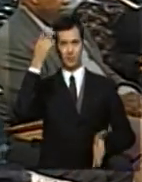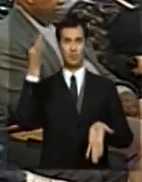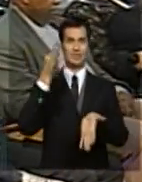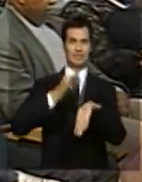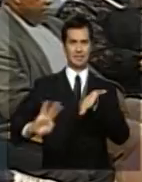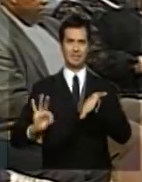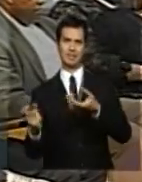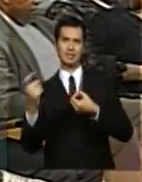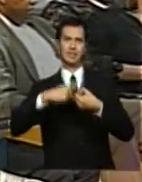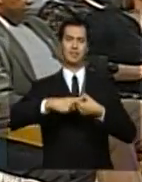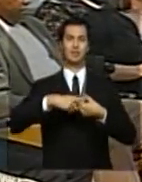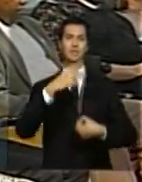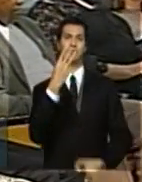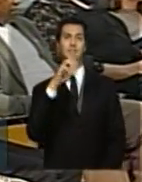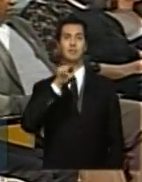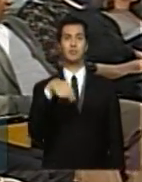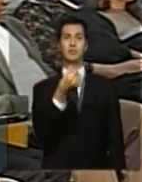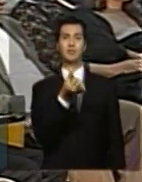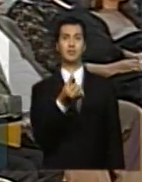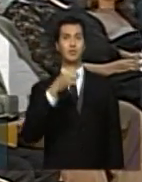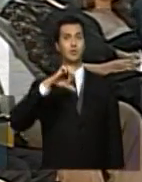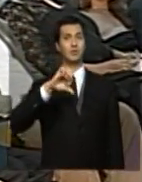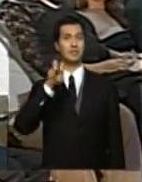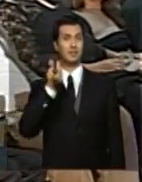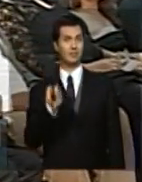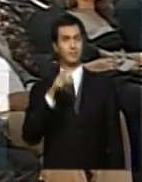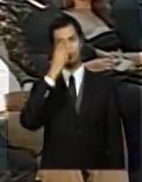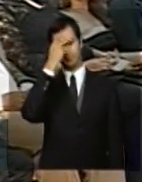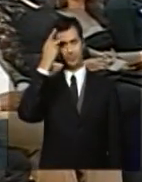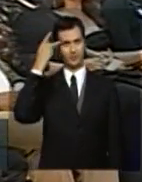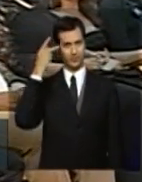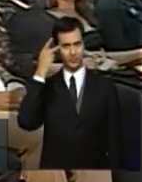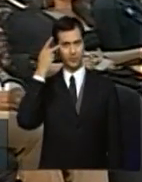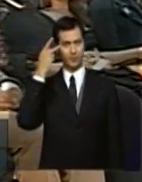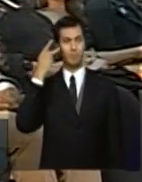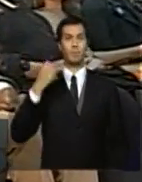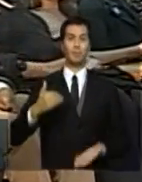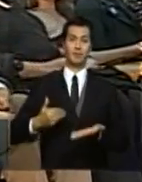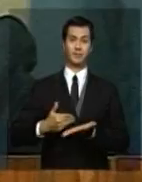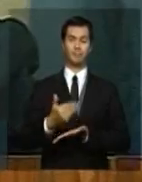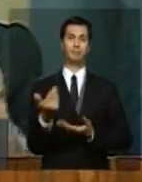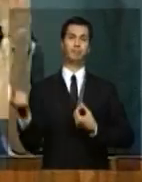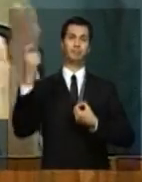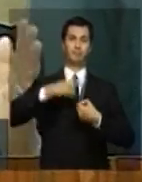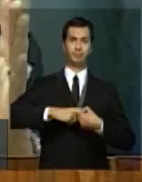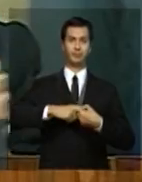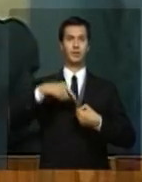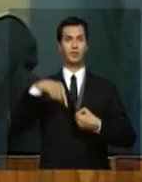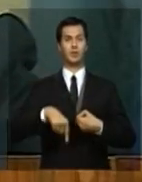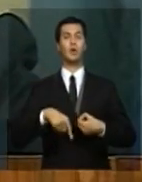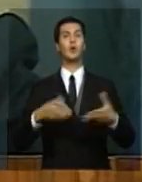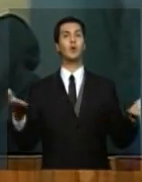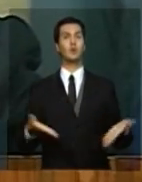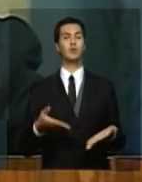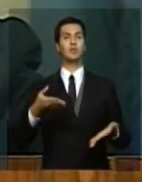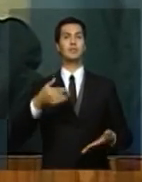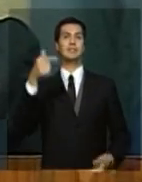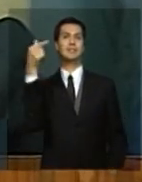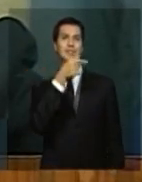3965 participantes desta etapa dessa sétima